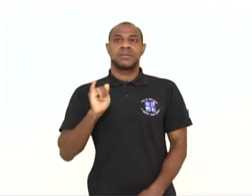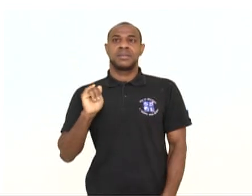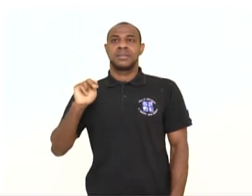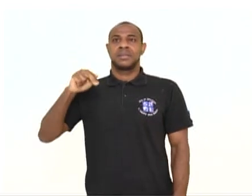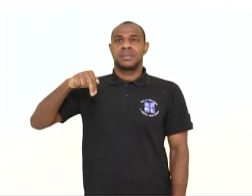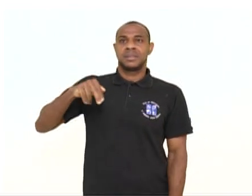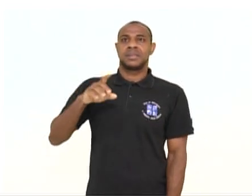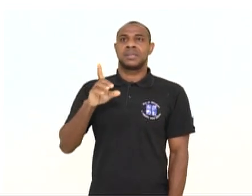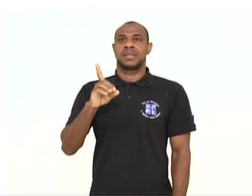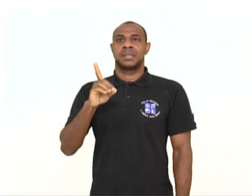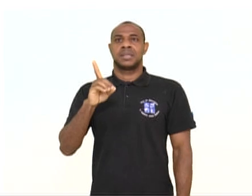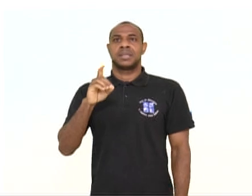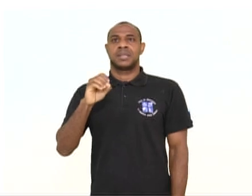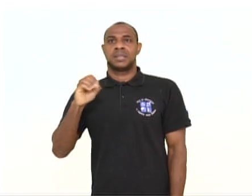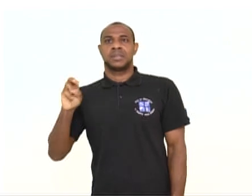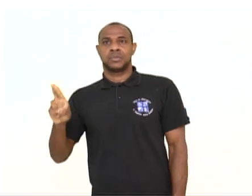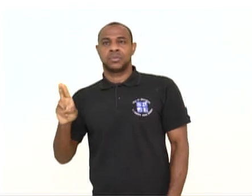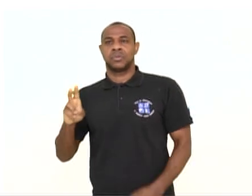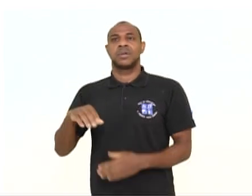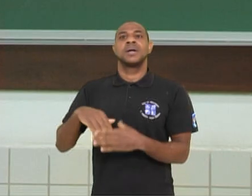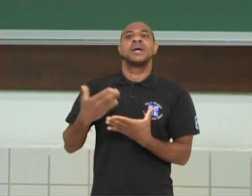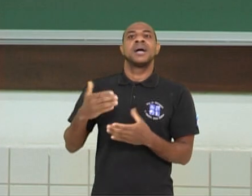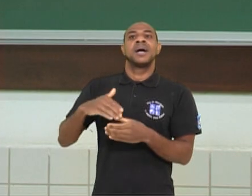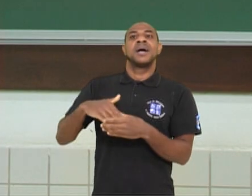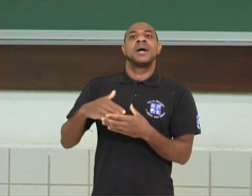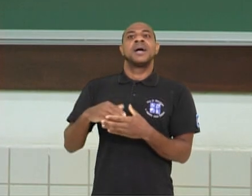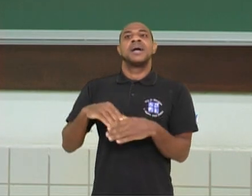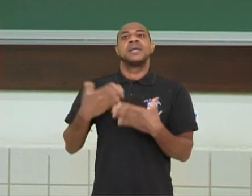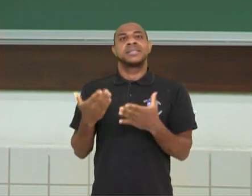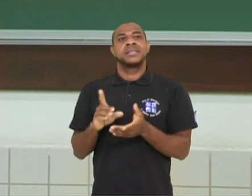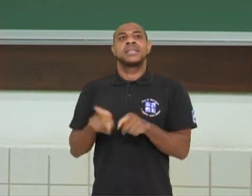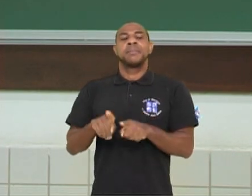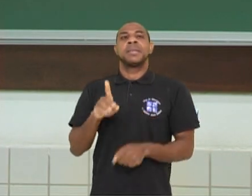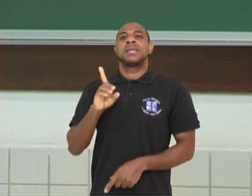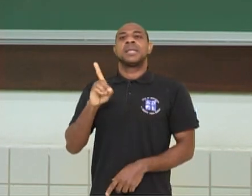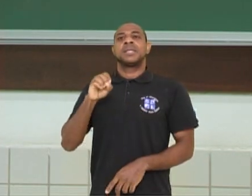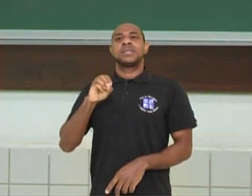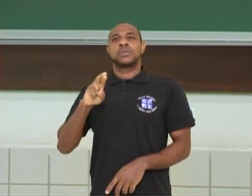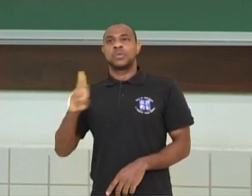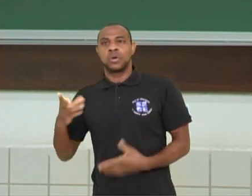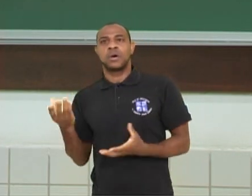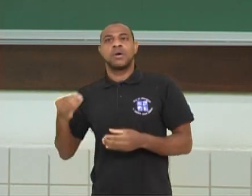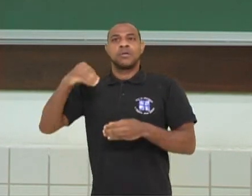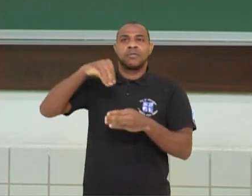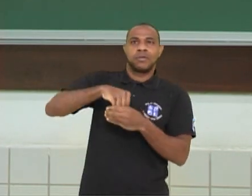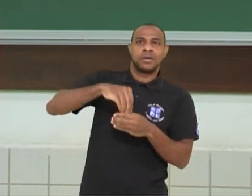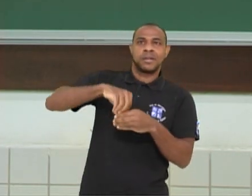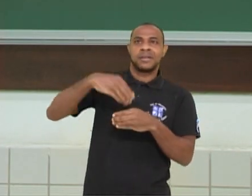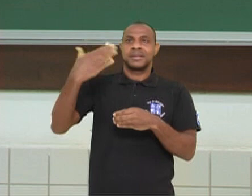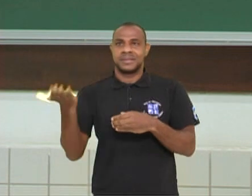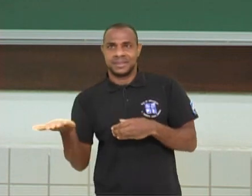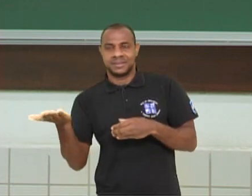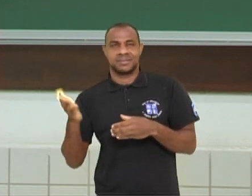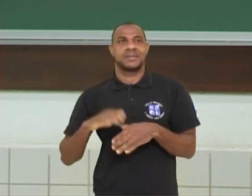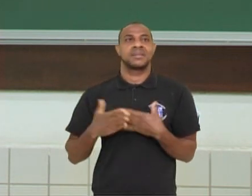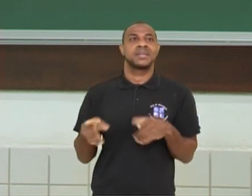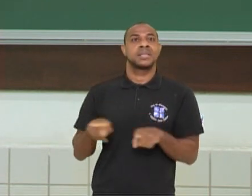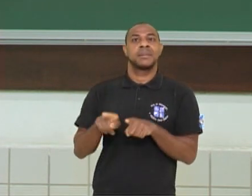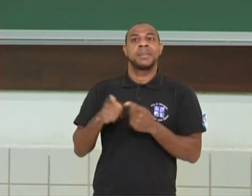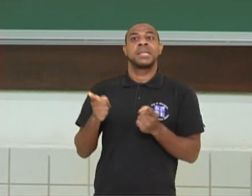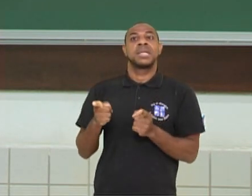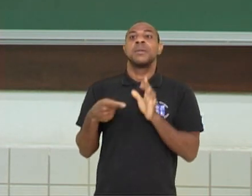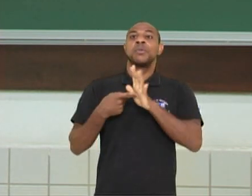lembrando sempre internas e externas, algumas que podem ser feitas nos dois lugares, né? Verificamos os benefícios